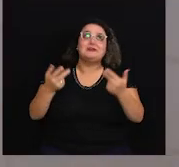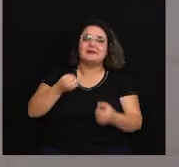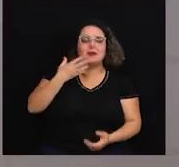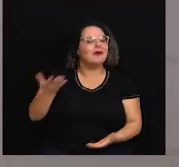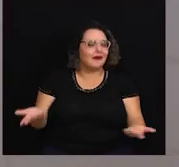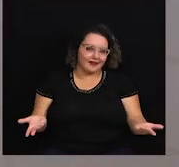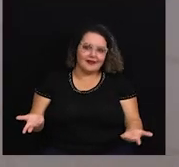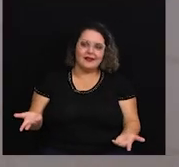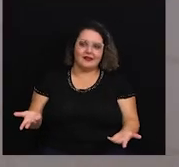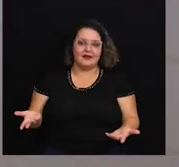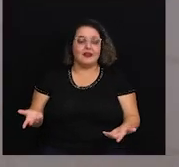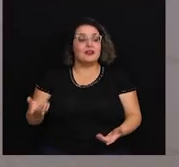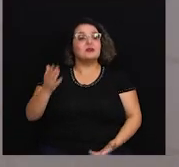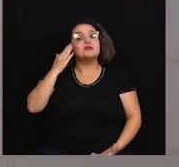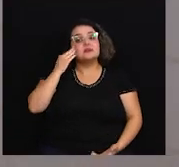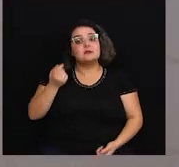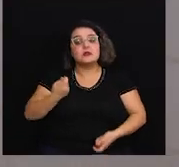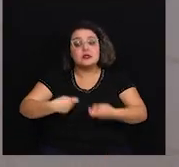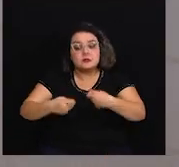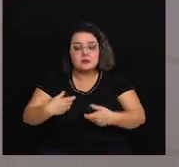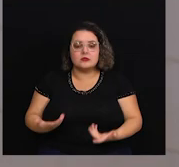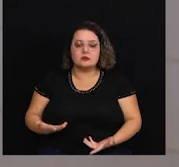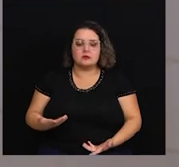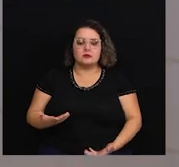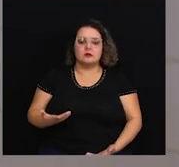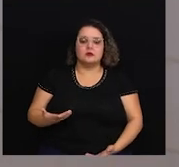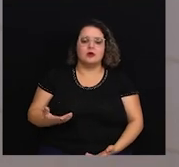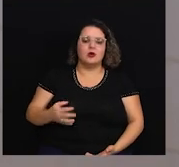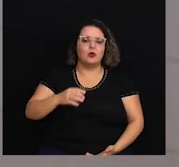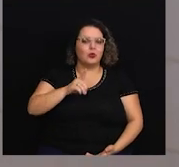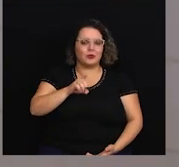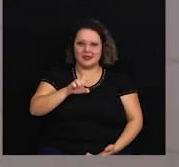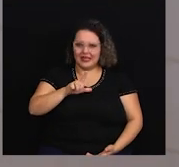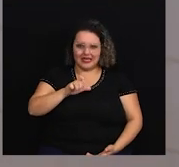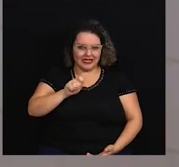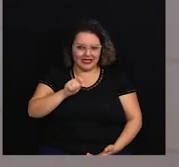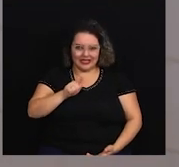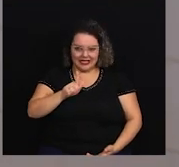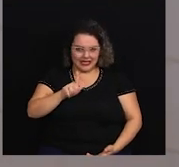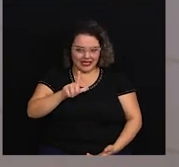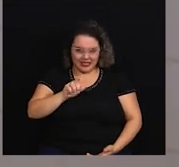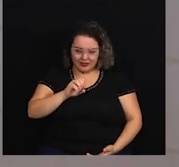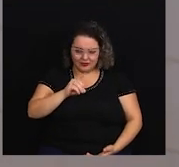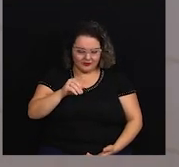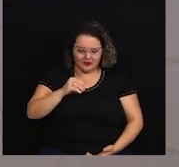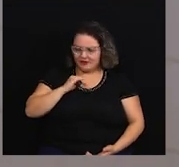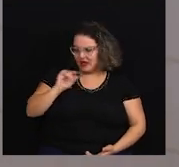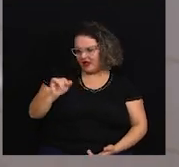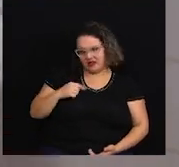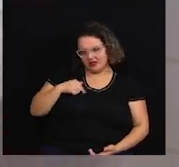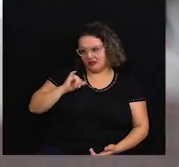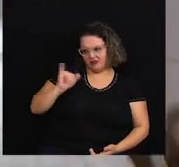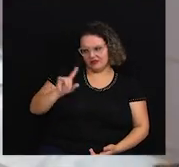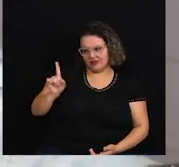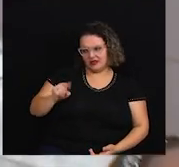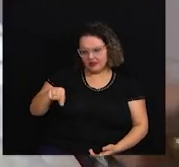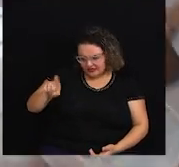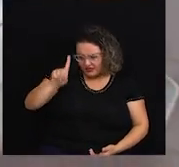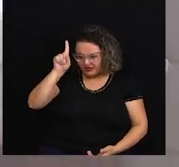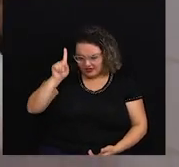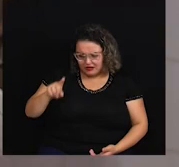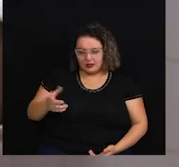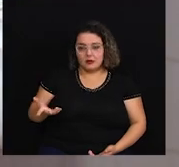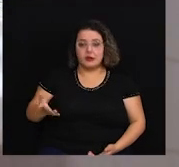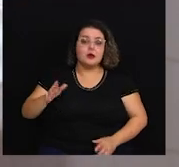a a situação já tinha em casa aqui delegado falando aviso avisa você aí entendeu que é talvez por